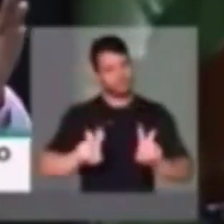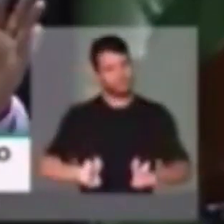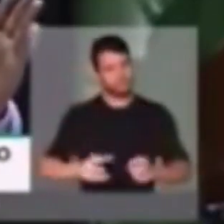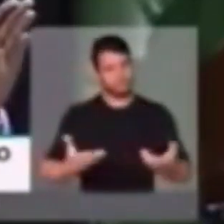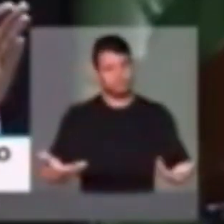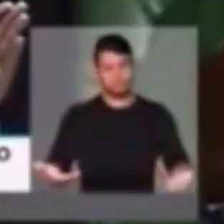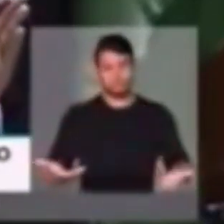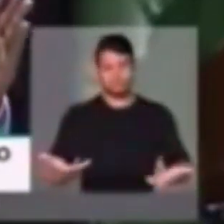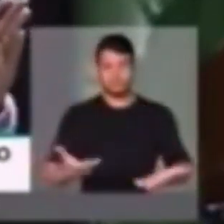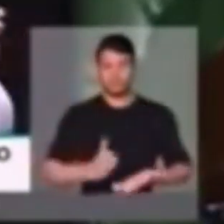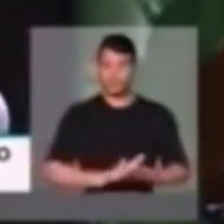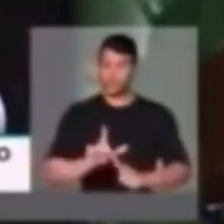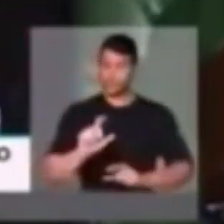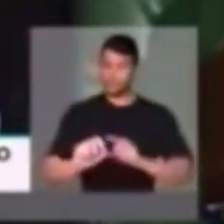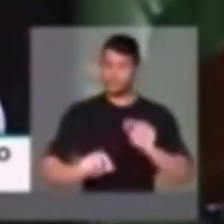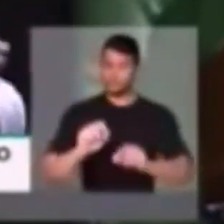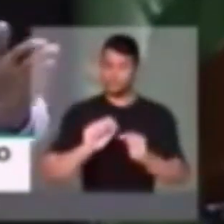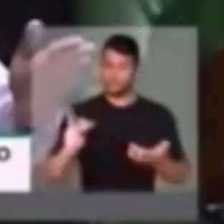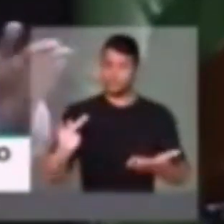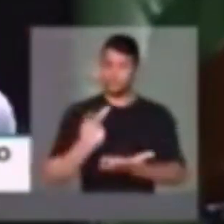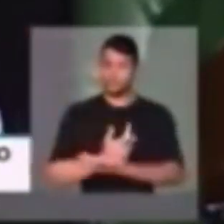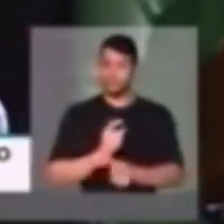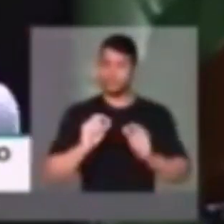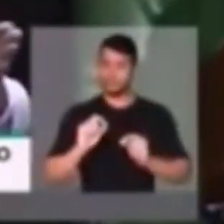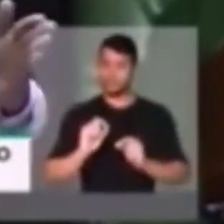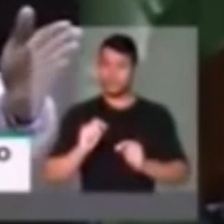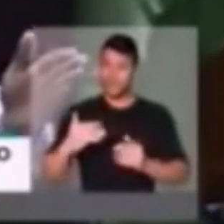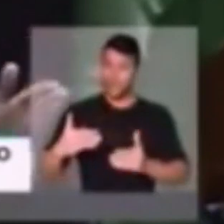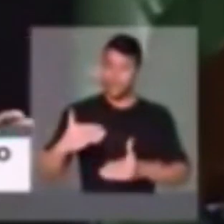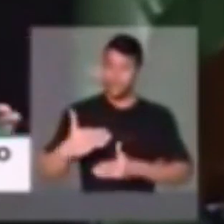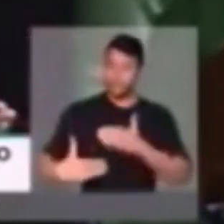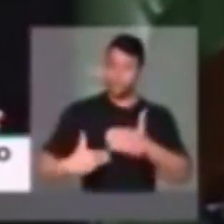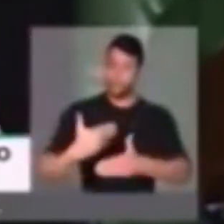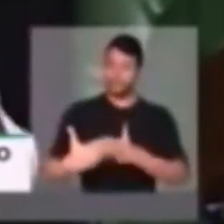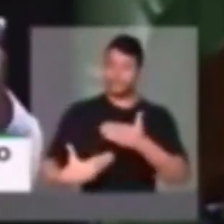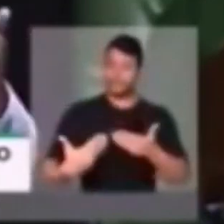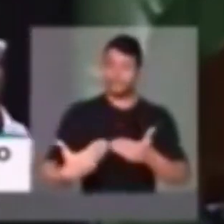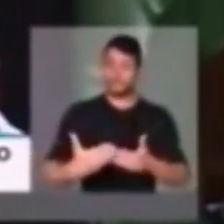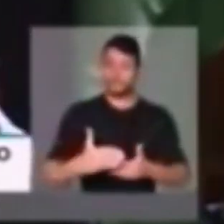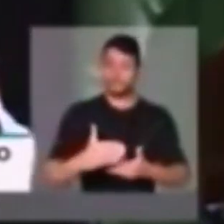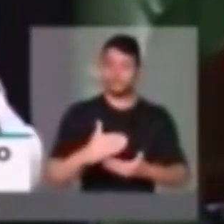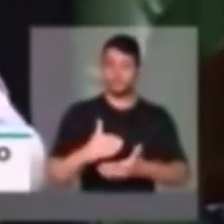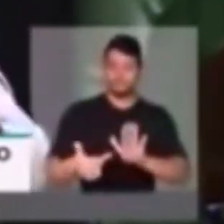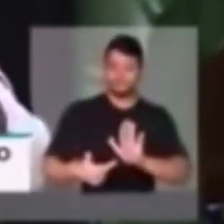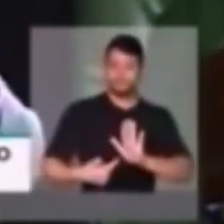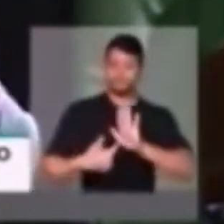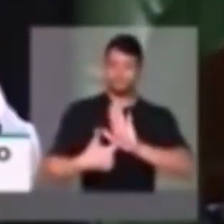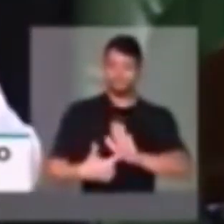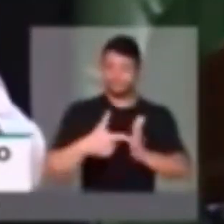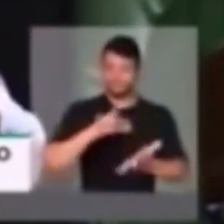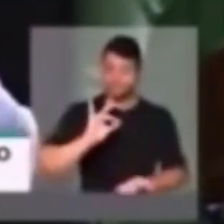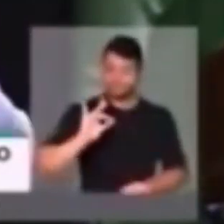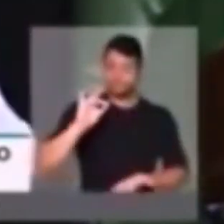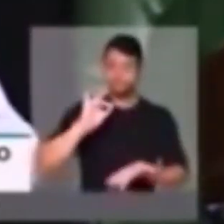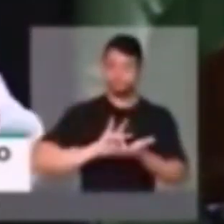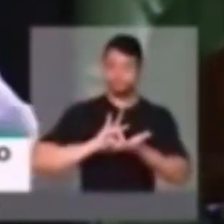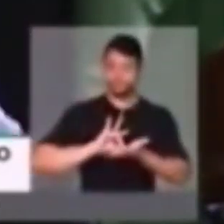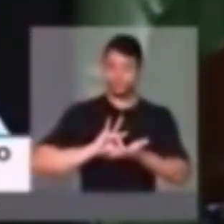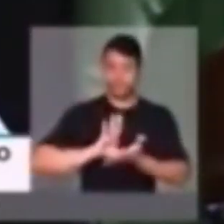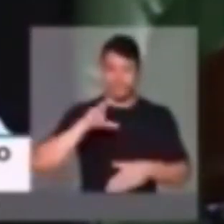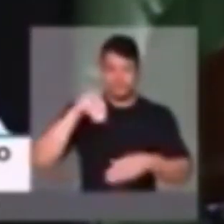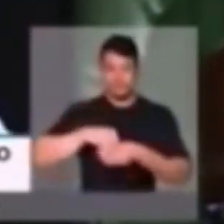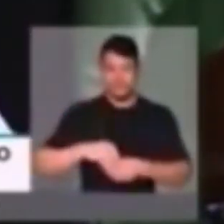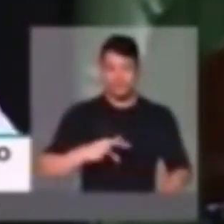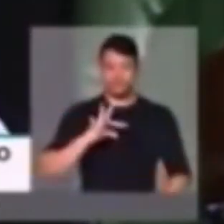o que está em curso é um processo de formalização no ambiente do tribunal superior